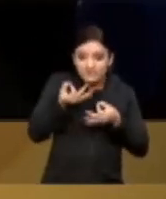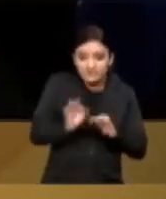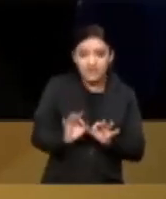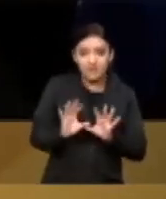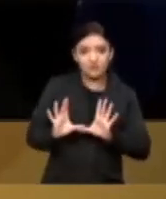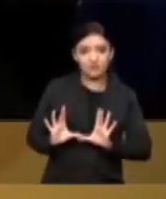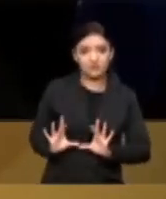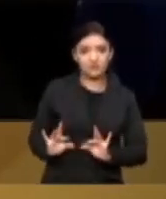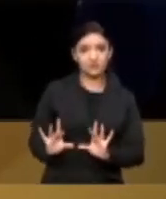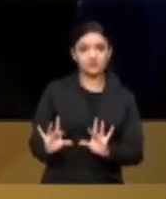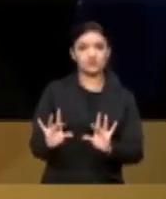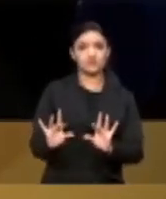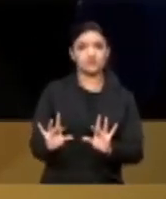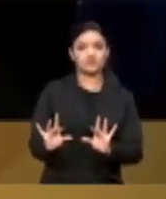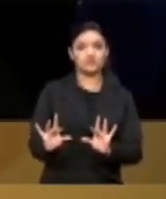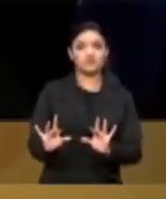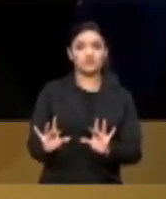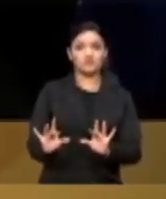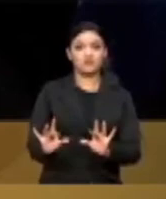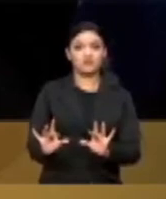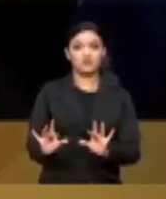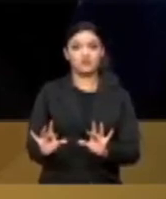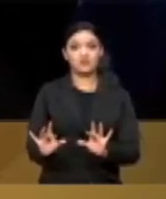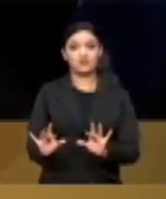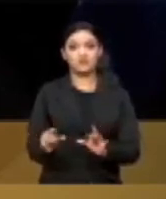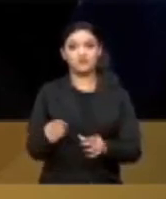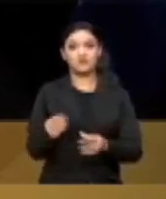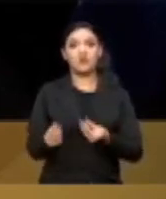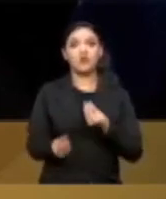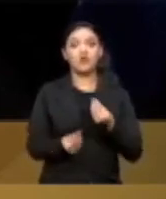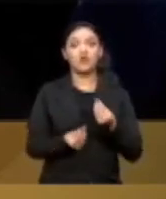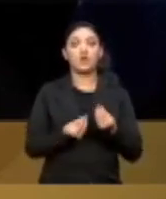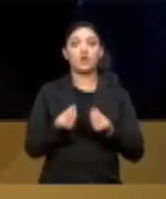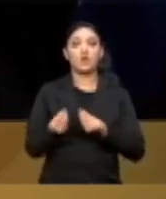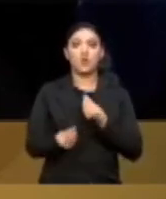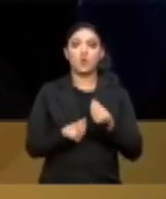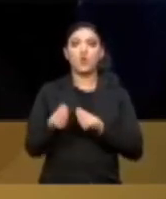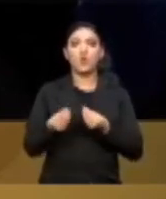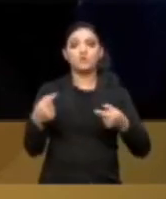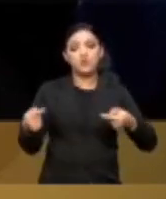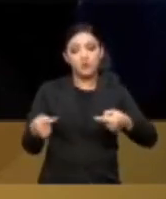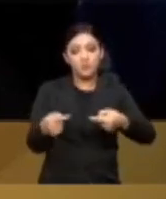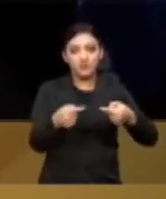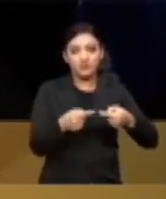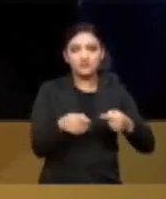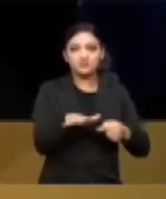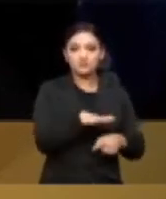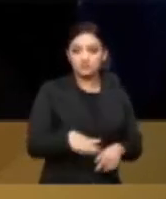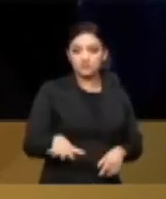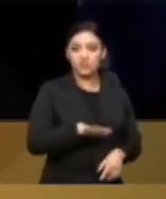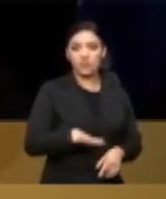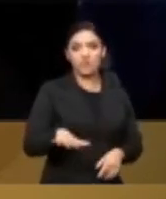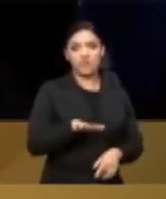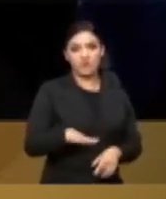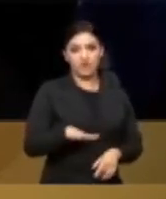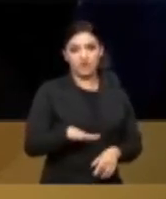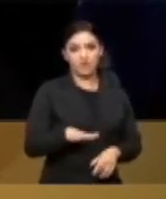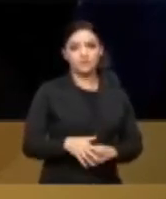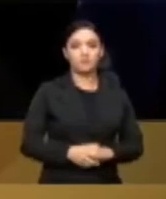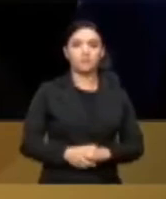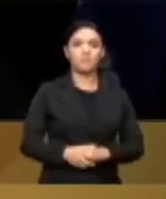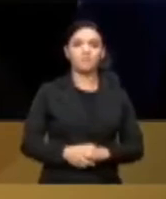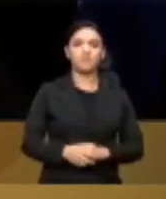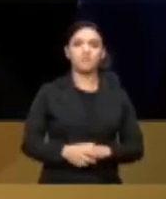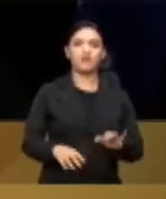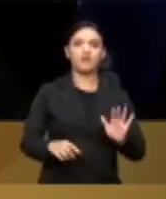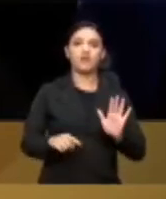fundamentos empregados pelo órgão federal não se aplicam à realidade do Estado-membro. E a última linha, a linha E,